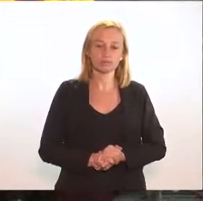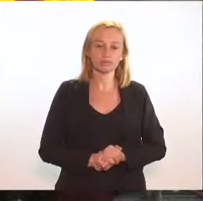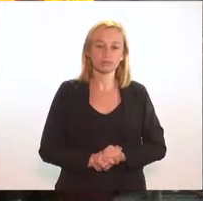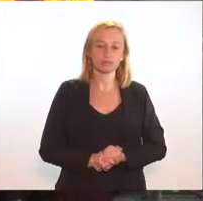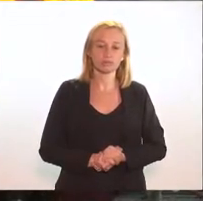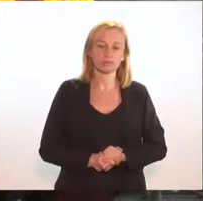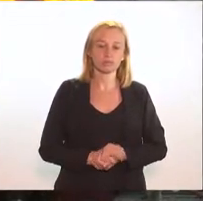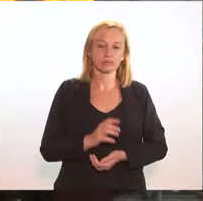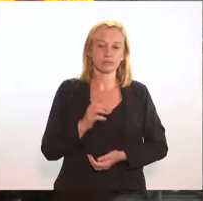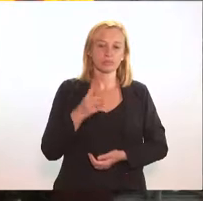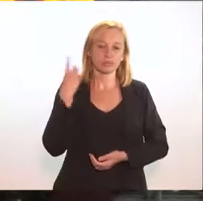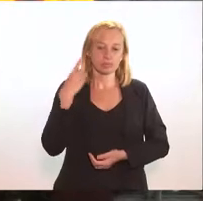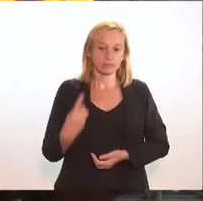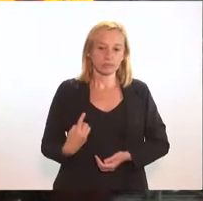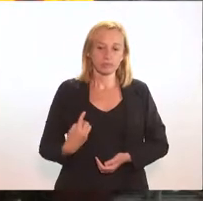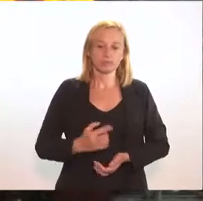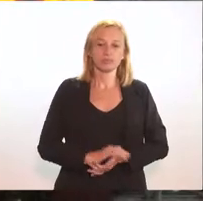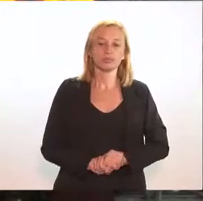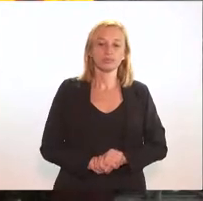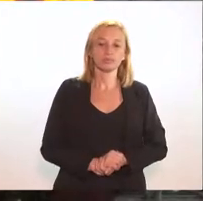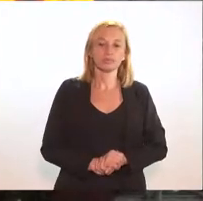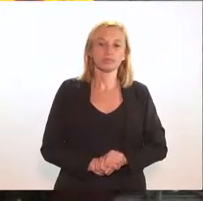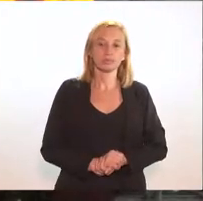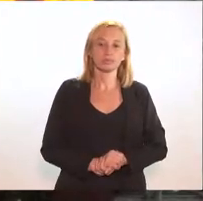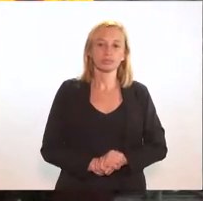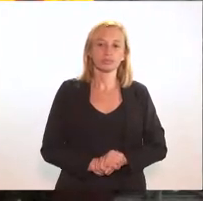Deputada Dani Monteiro.